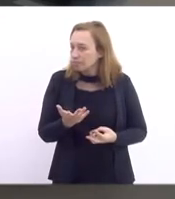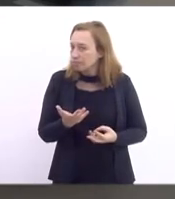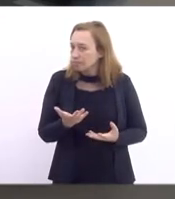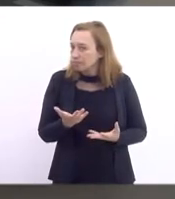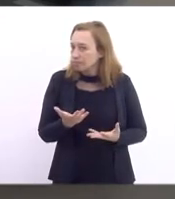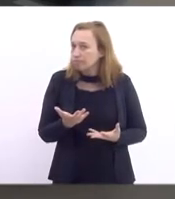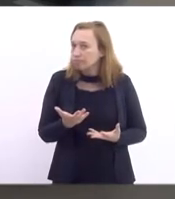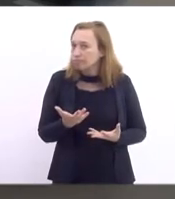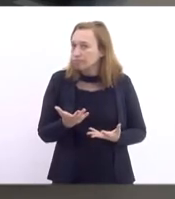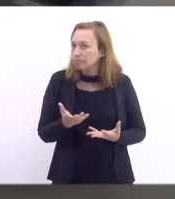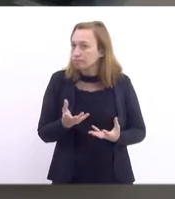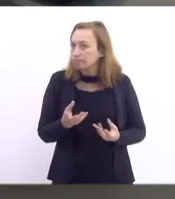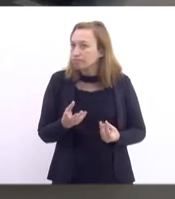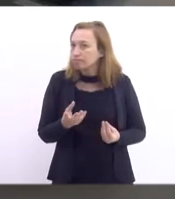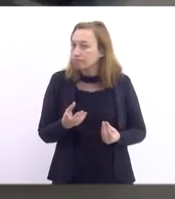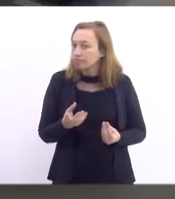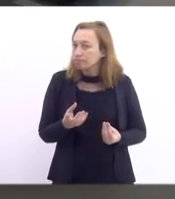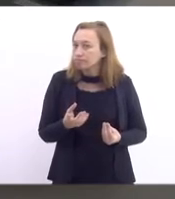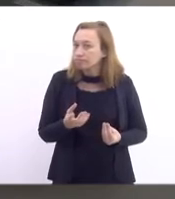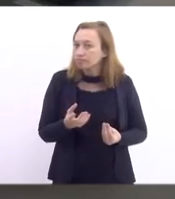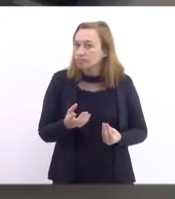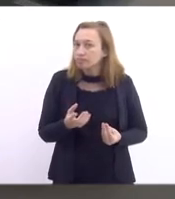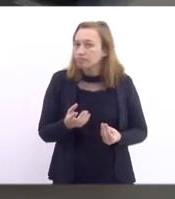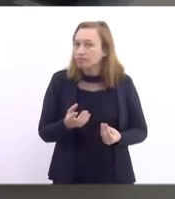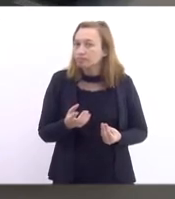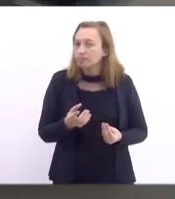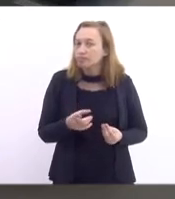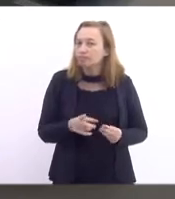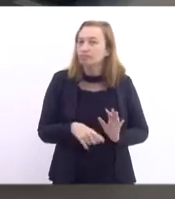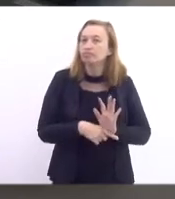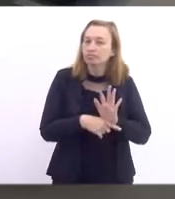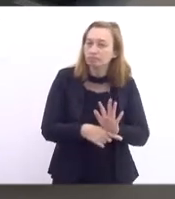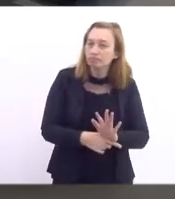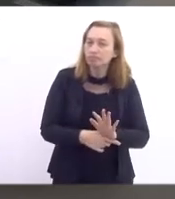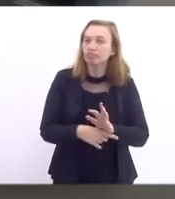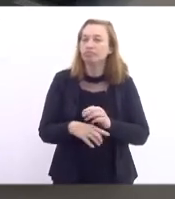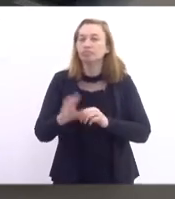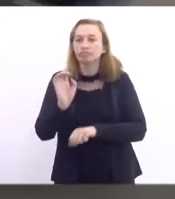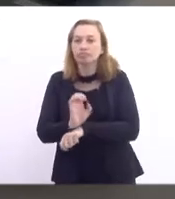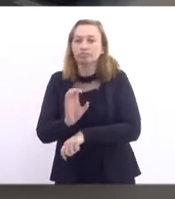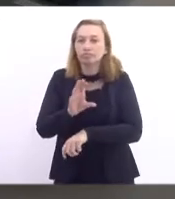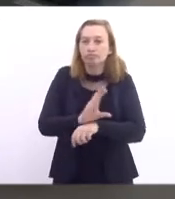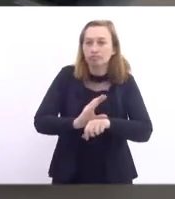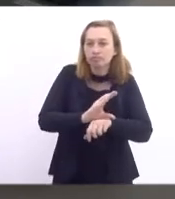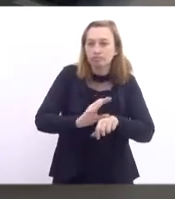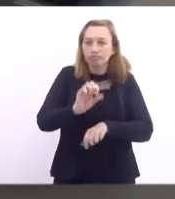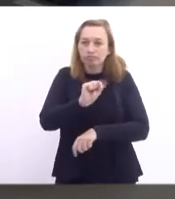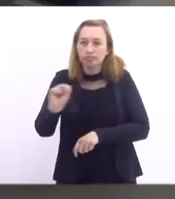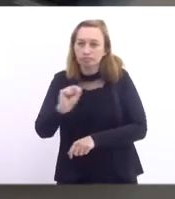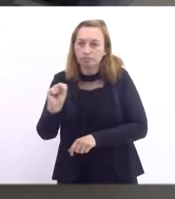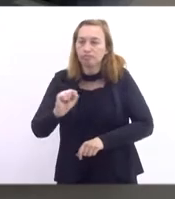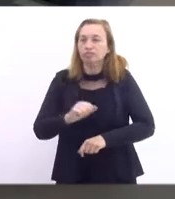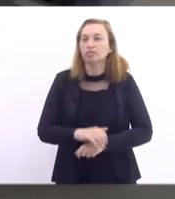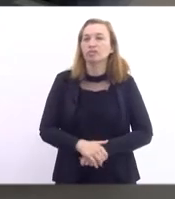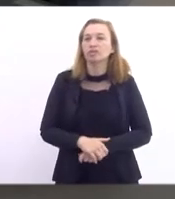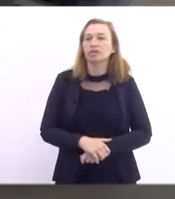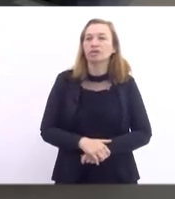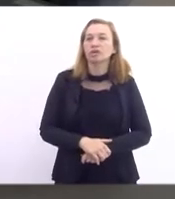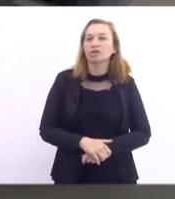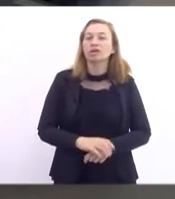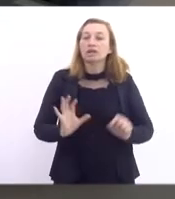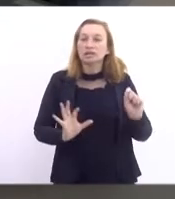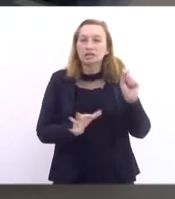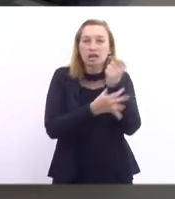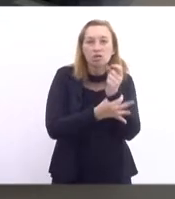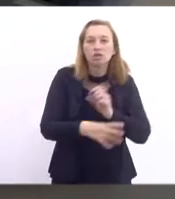a nossa as atribuições dos Estados na construção de 88 como a questão